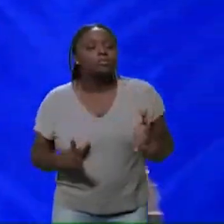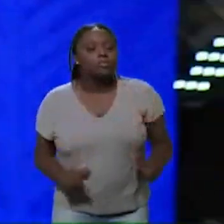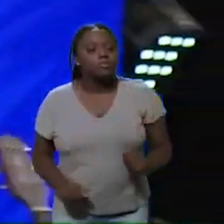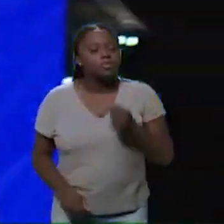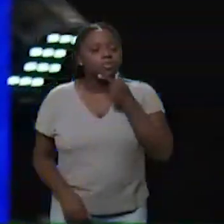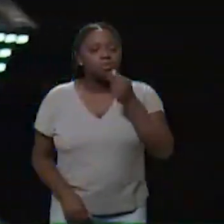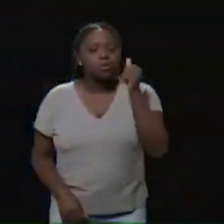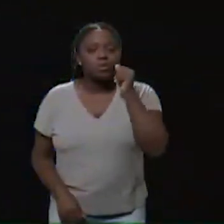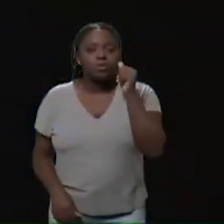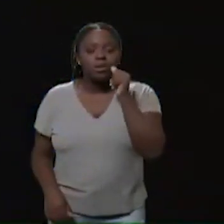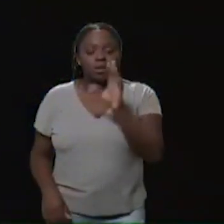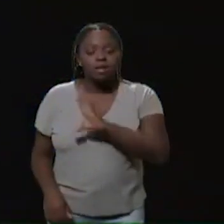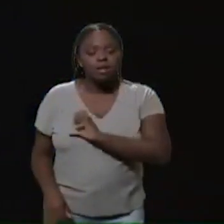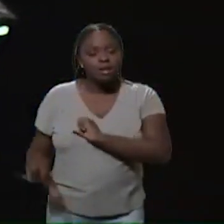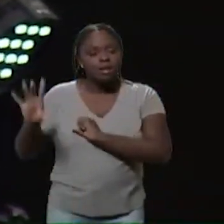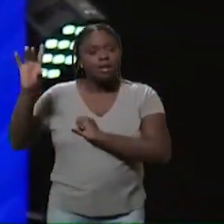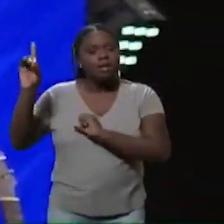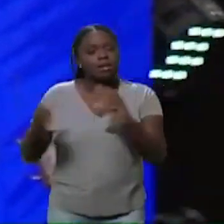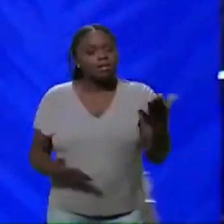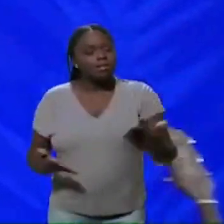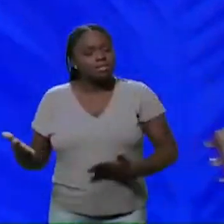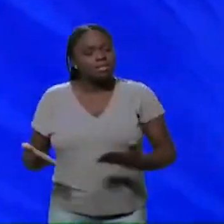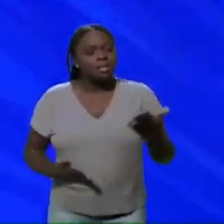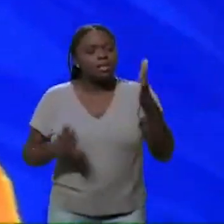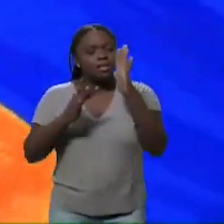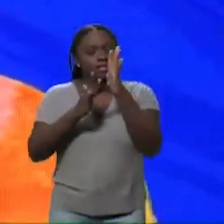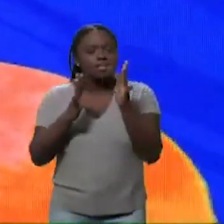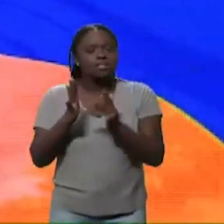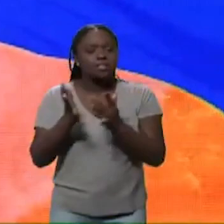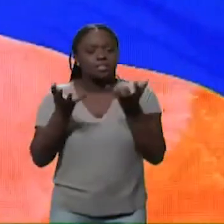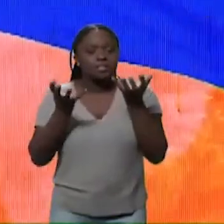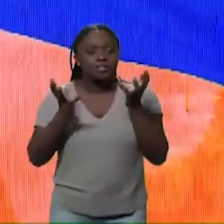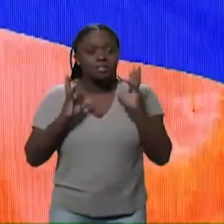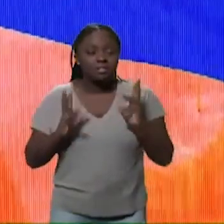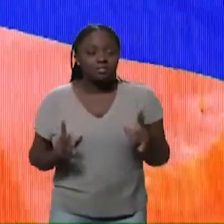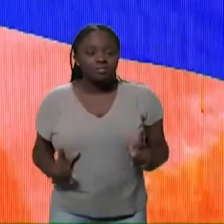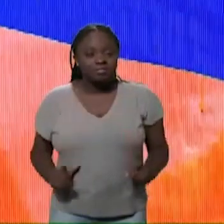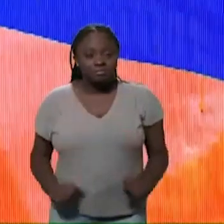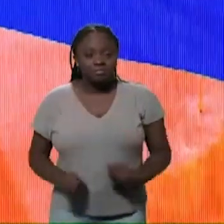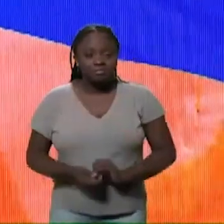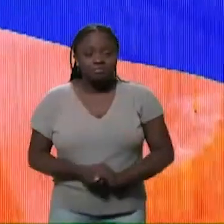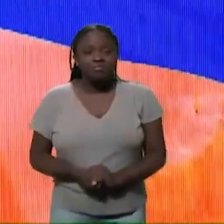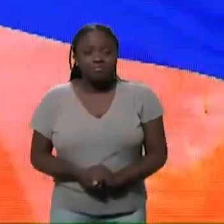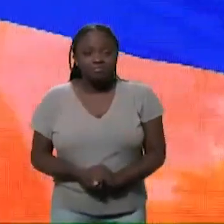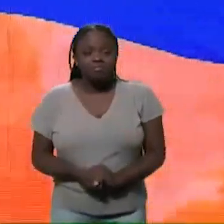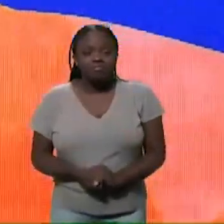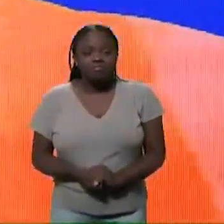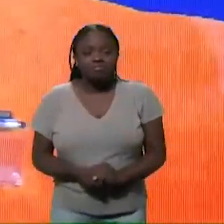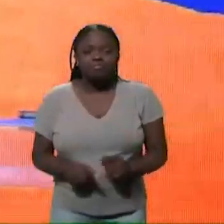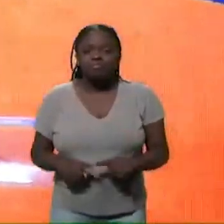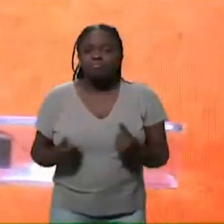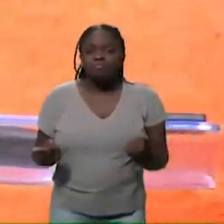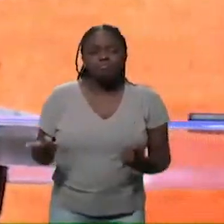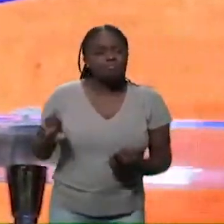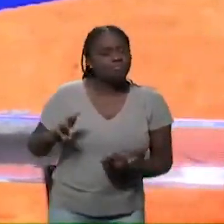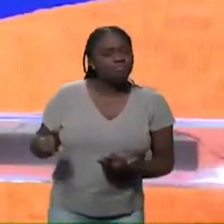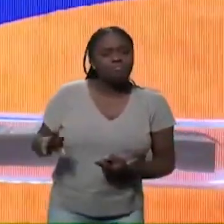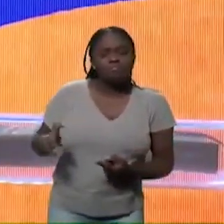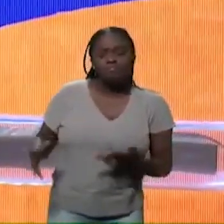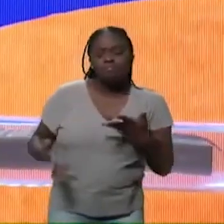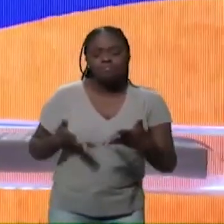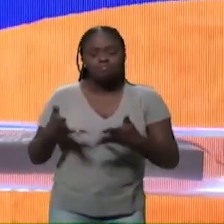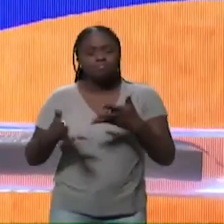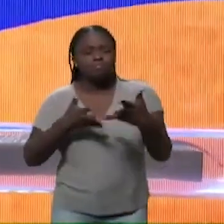mulheres que amam a Deus, que servem a Jesus e que prezam pela pureza. Mas essa não é uma mensagem muito